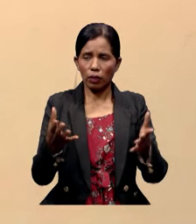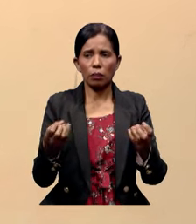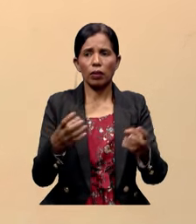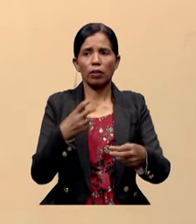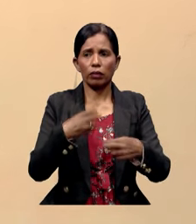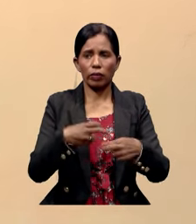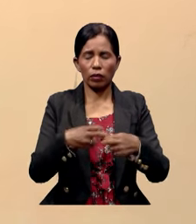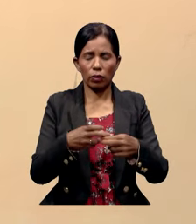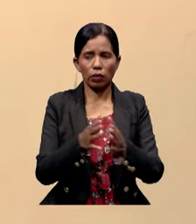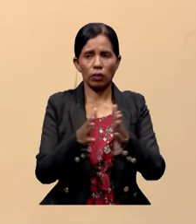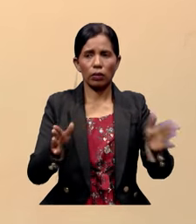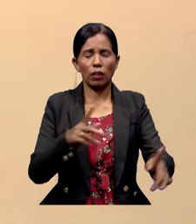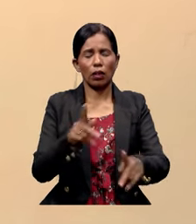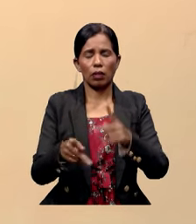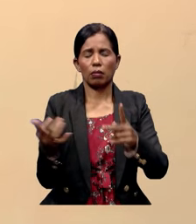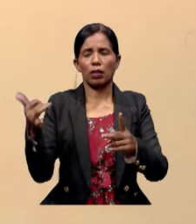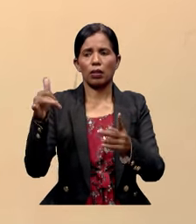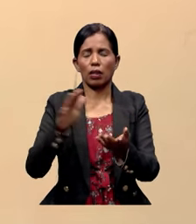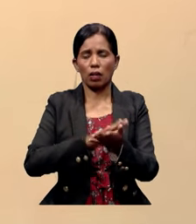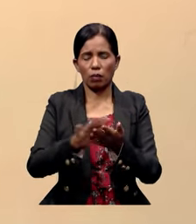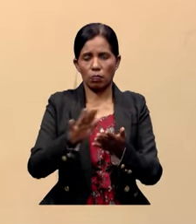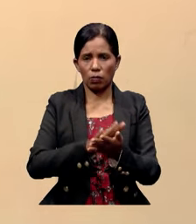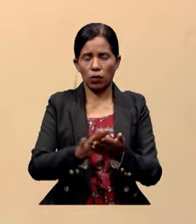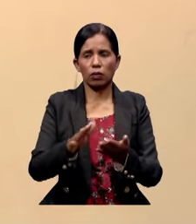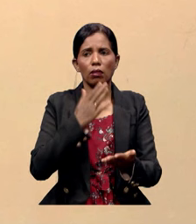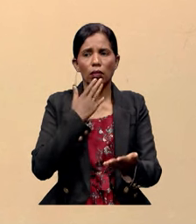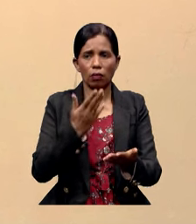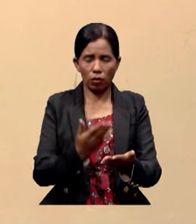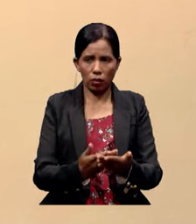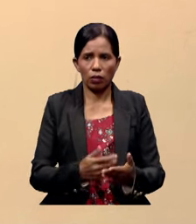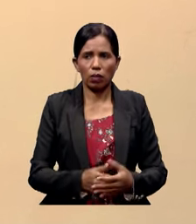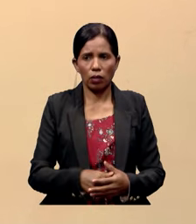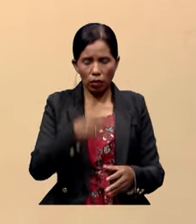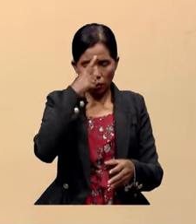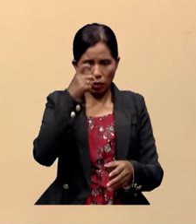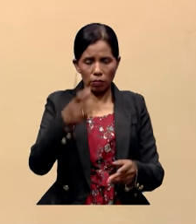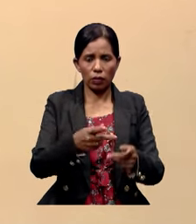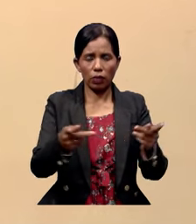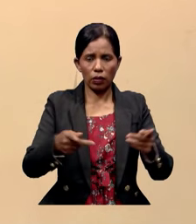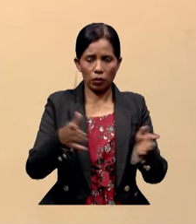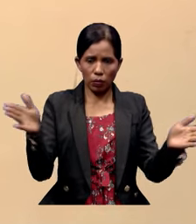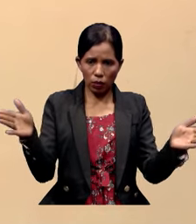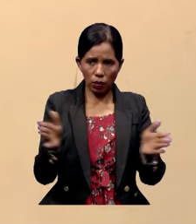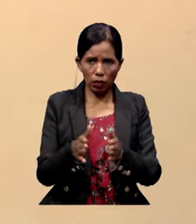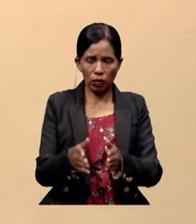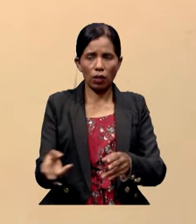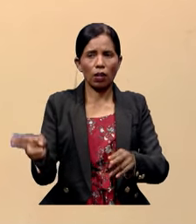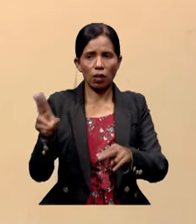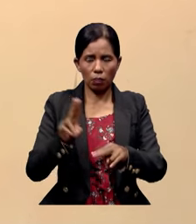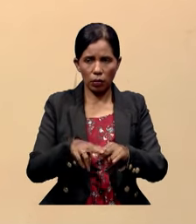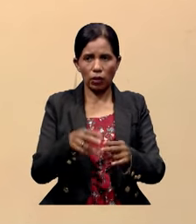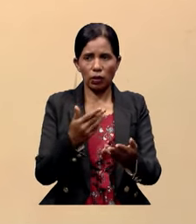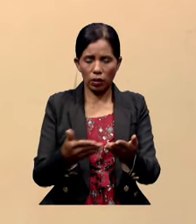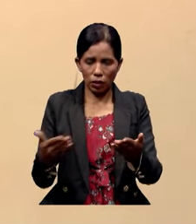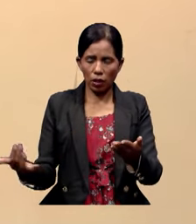dificulta te bes klina se bele halo limpeza ho ho dia ko efektivo tambas pasu be mak lot aumenta tau ho sasang sira ho